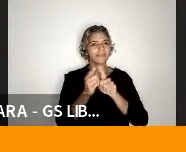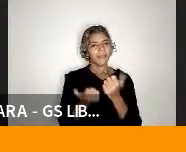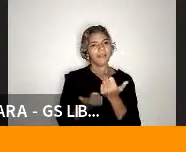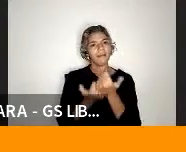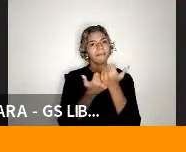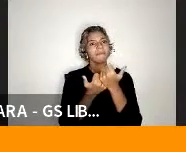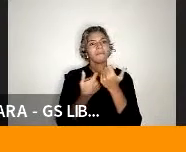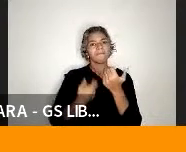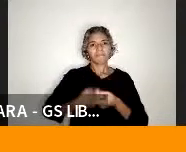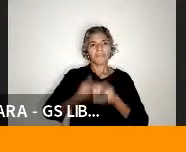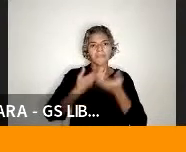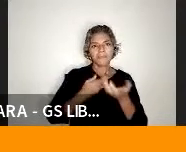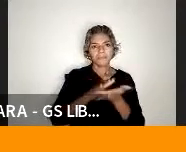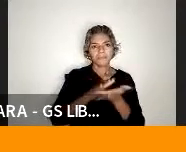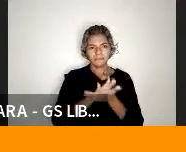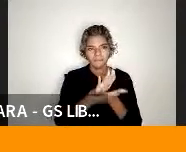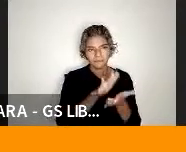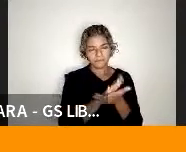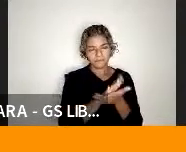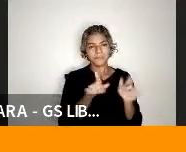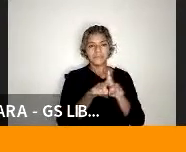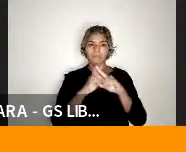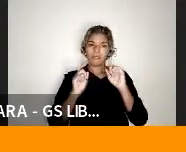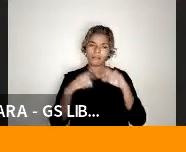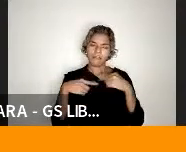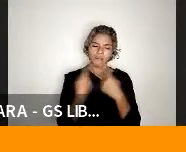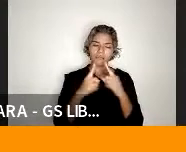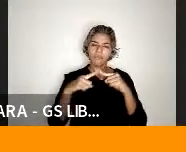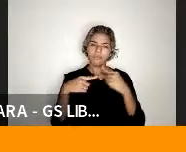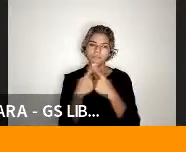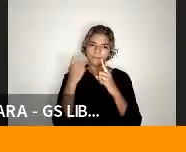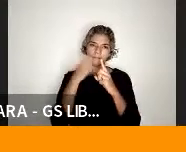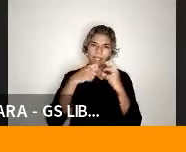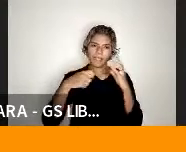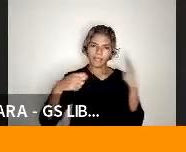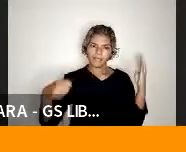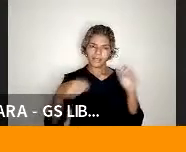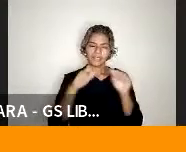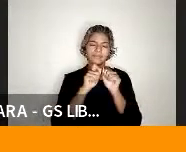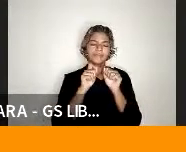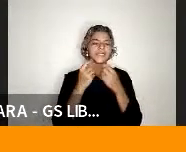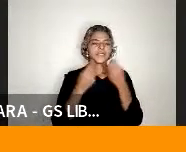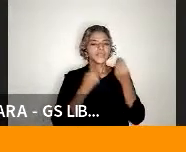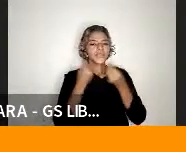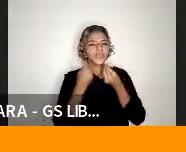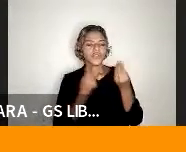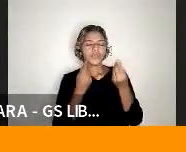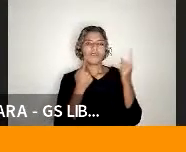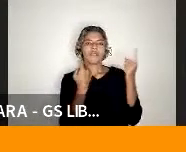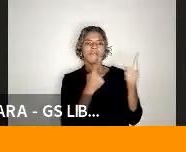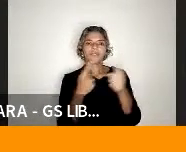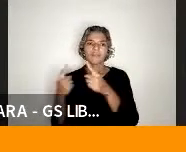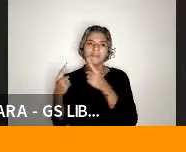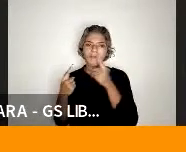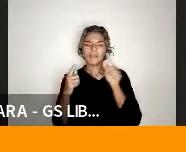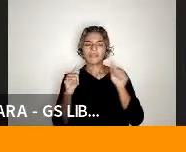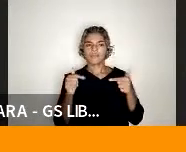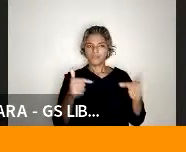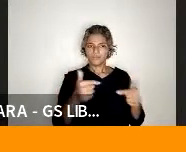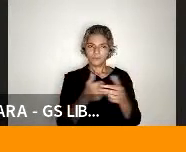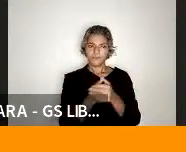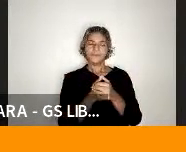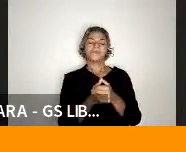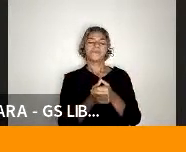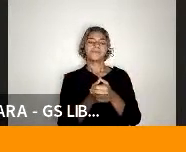reuniões periódicas, né, para fazer um mapeamento dessas demandas, né, de enfrentamento à desigualdade de gênero e raça na Fiocruz. A gente